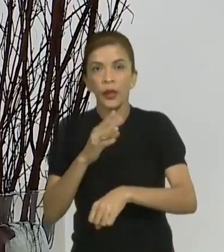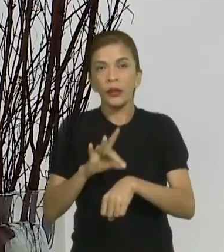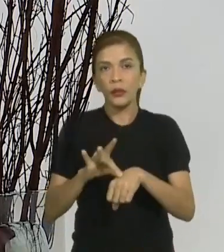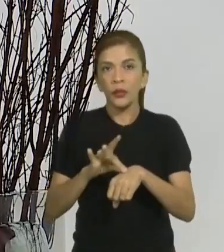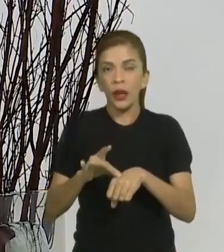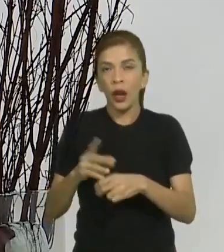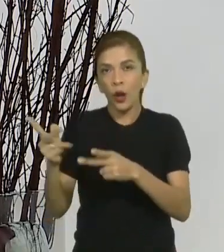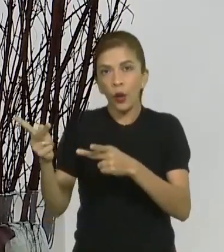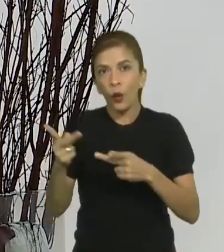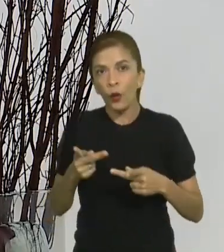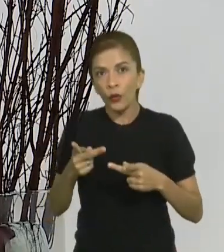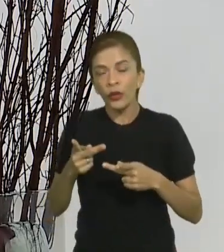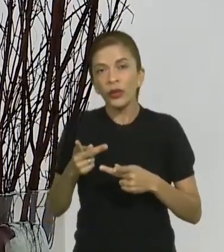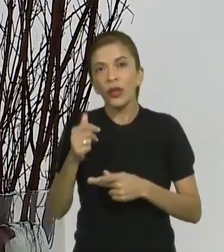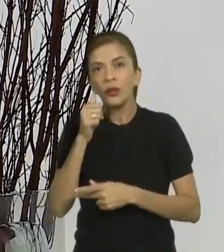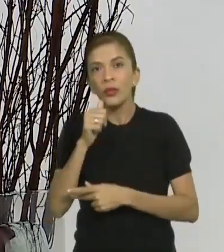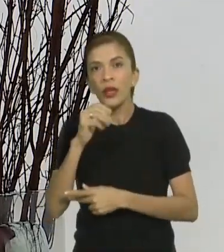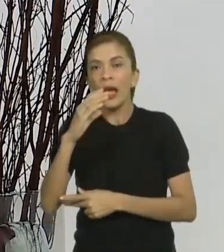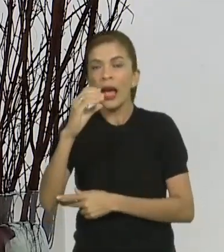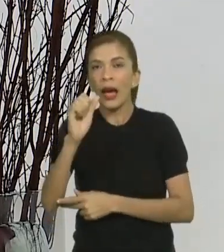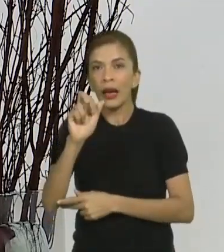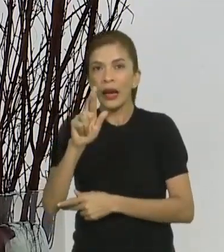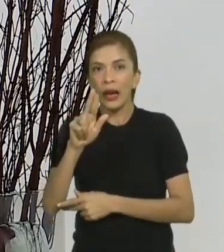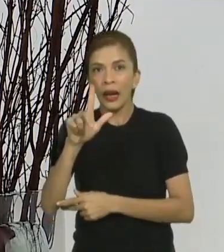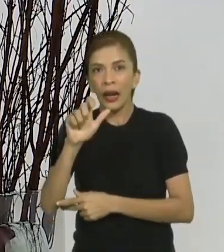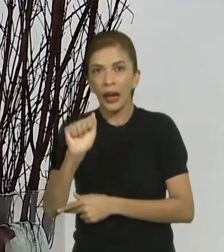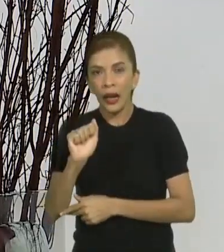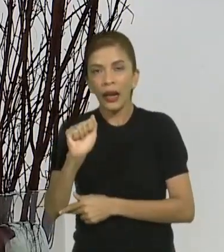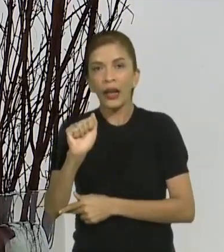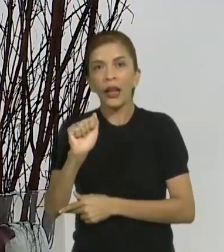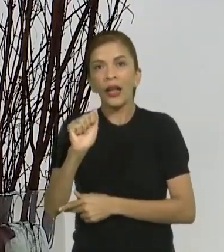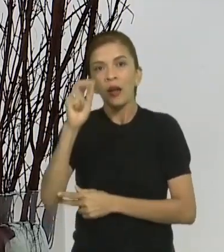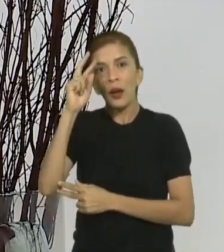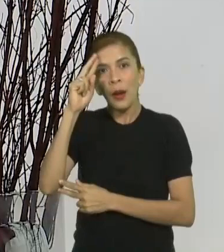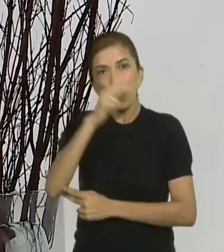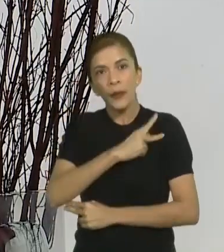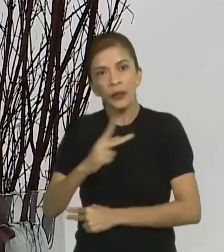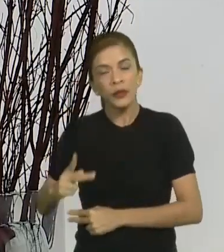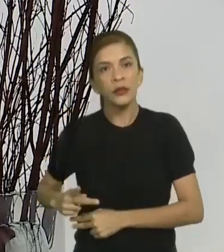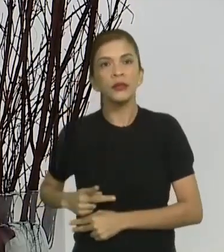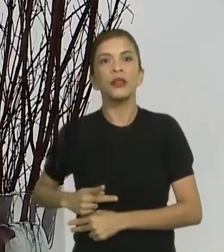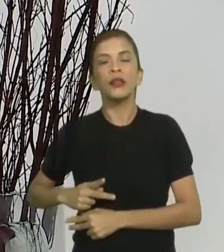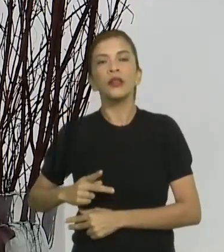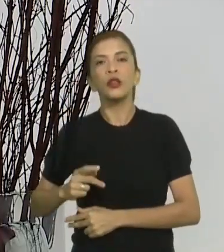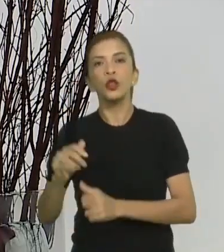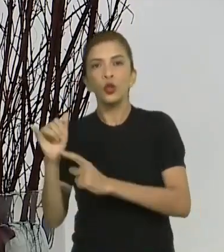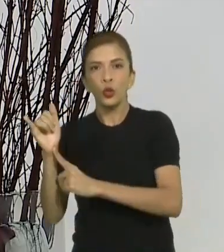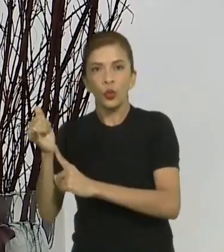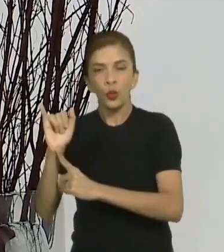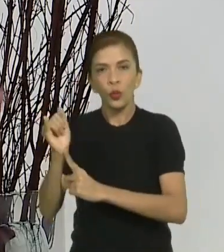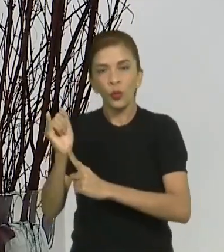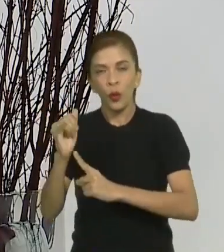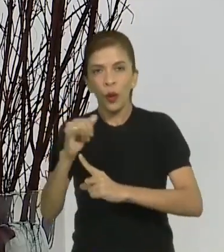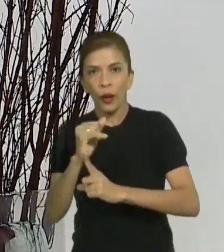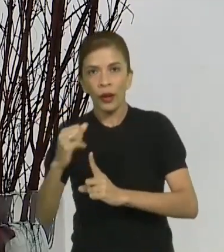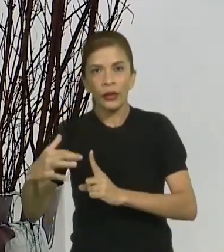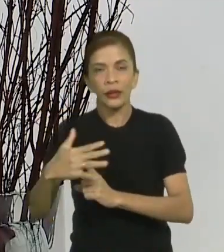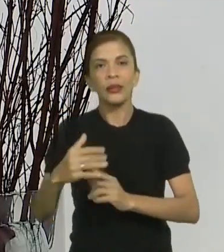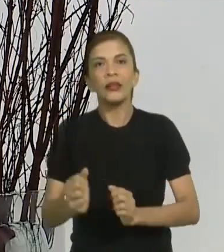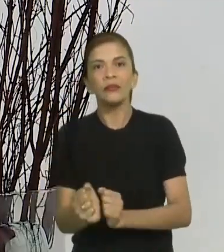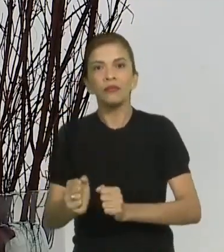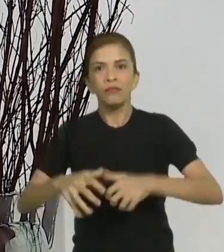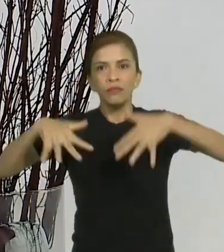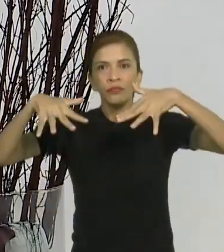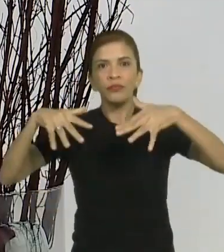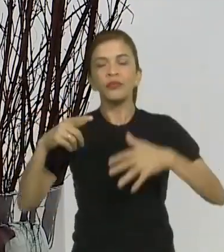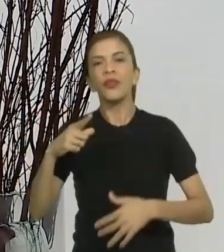de hoje é a Carla Rodrigues, presidente do Boi Encanto da Ilha, um grupo de Bumba Meu Boi que tem 29